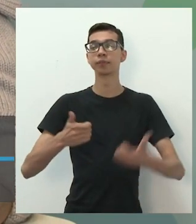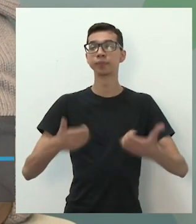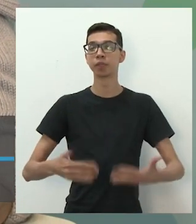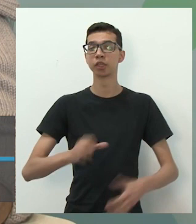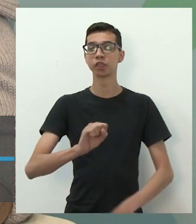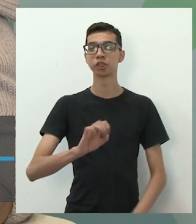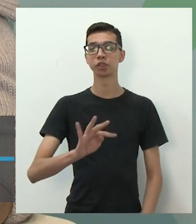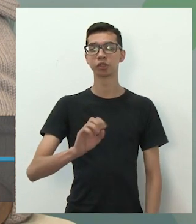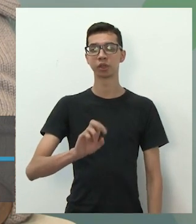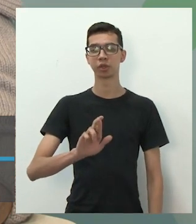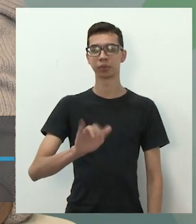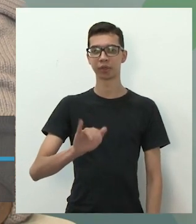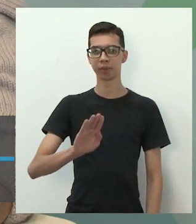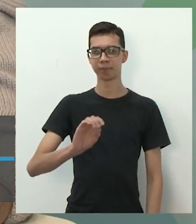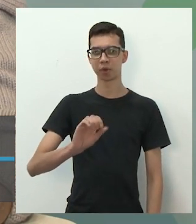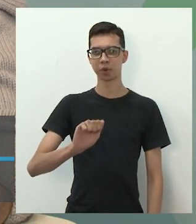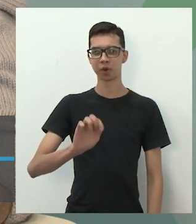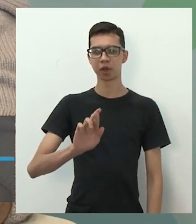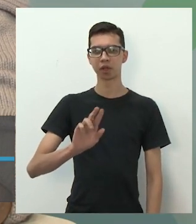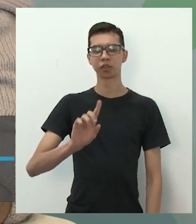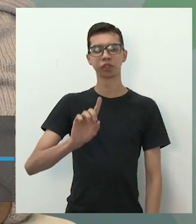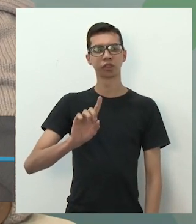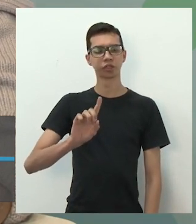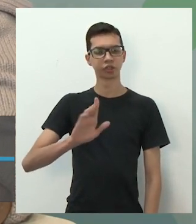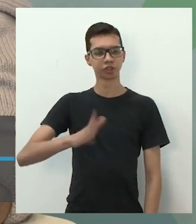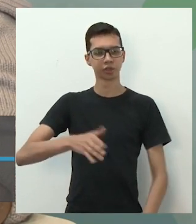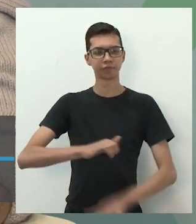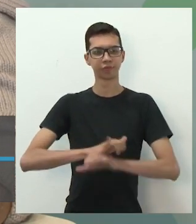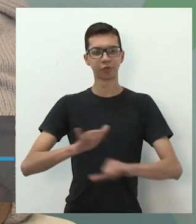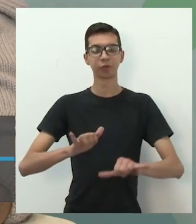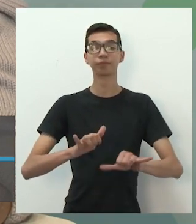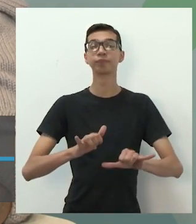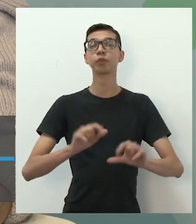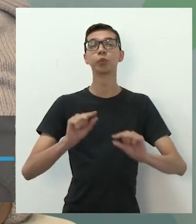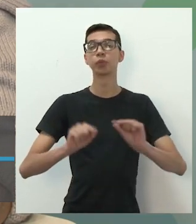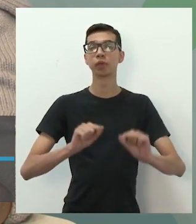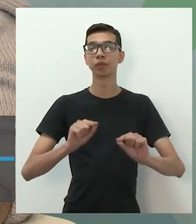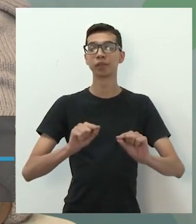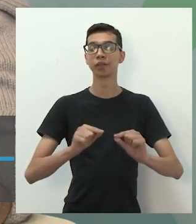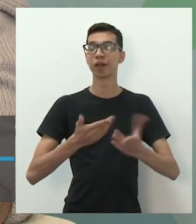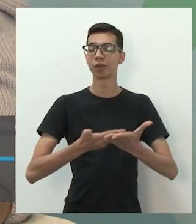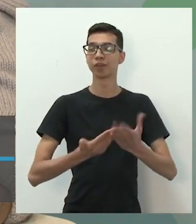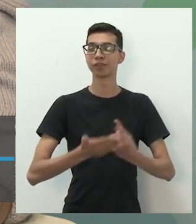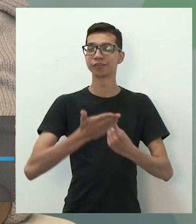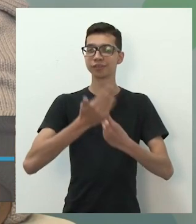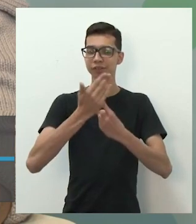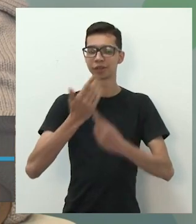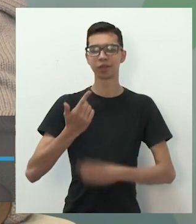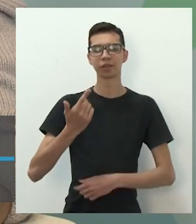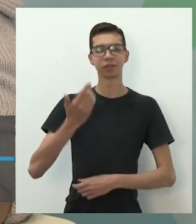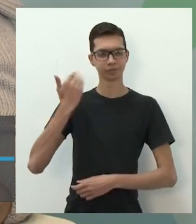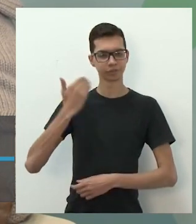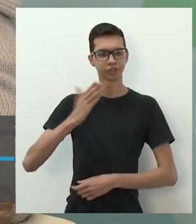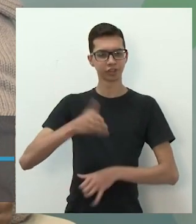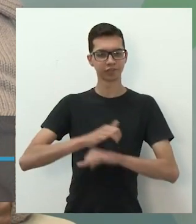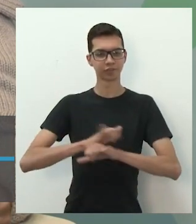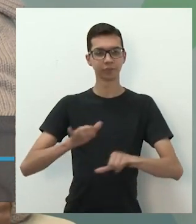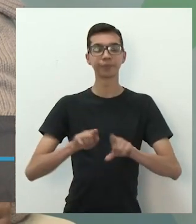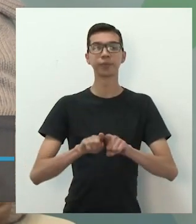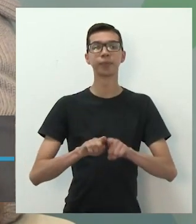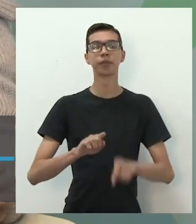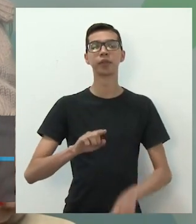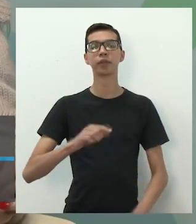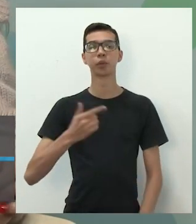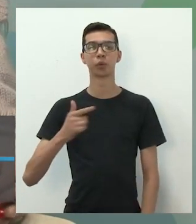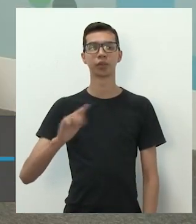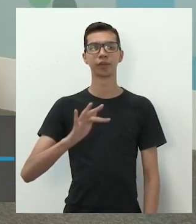de tecnologia, legal. Dandara, storyboard. Fabiane, sim, flipbook e